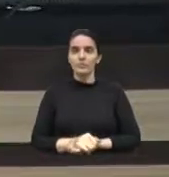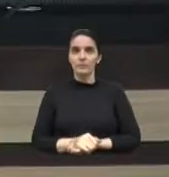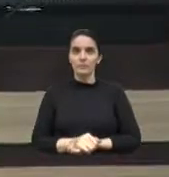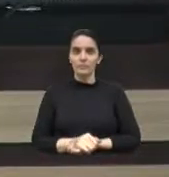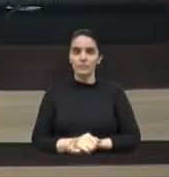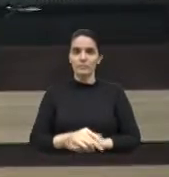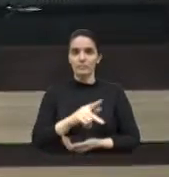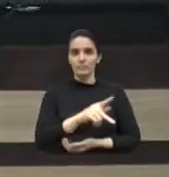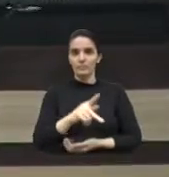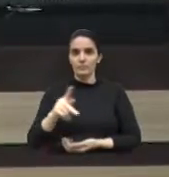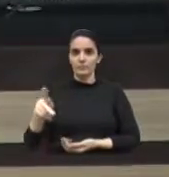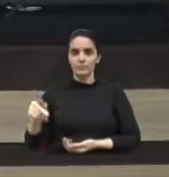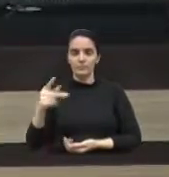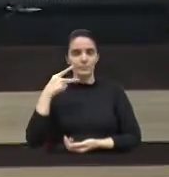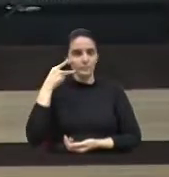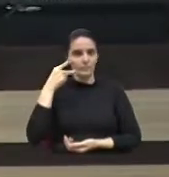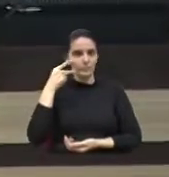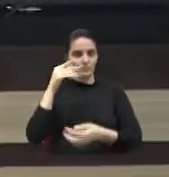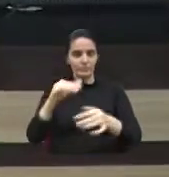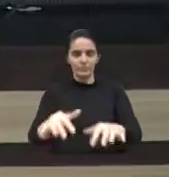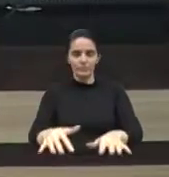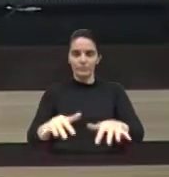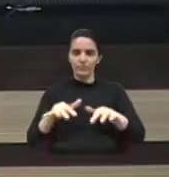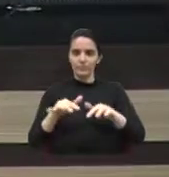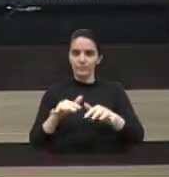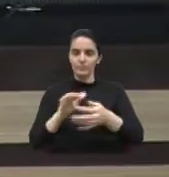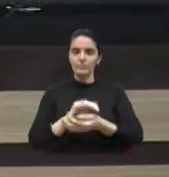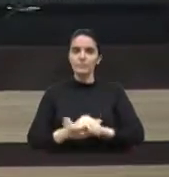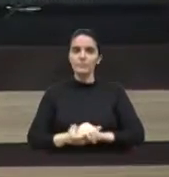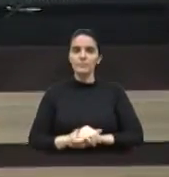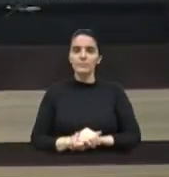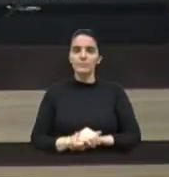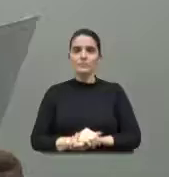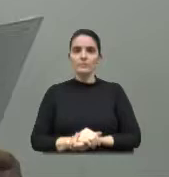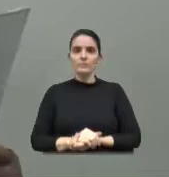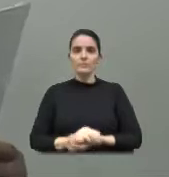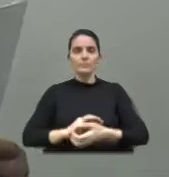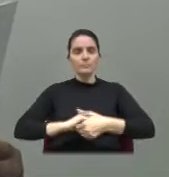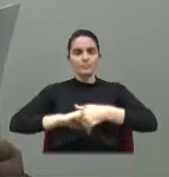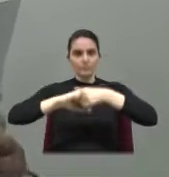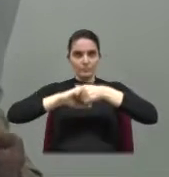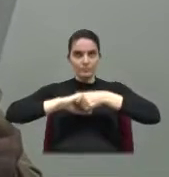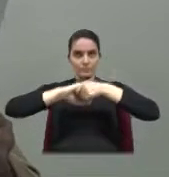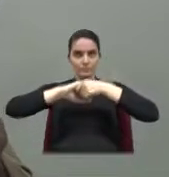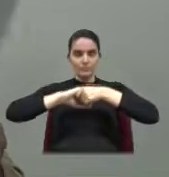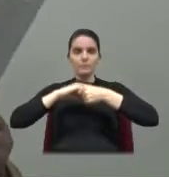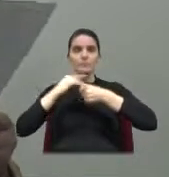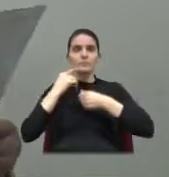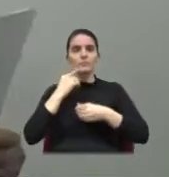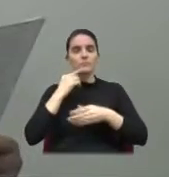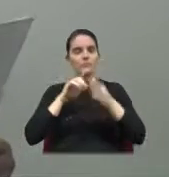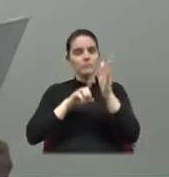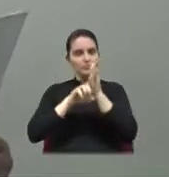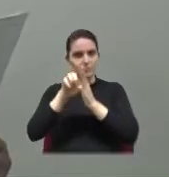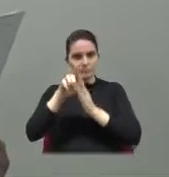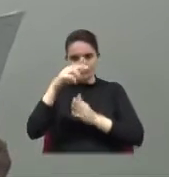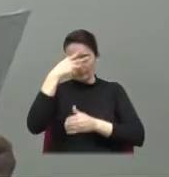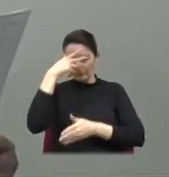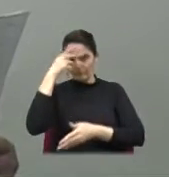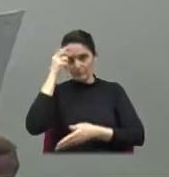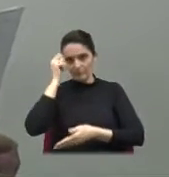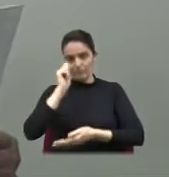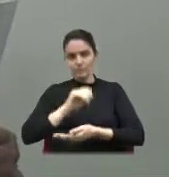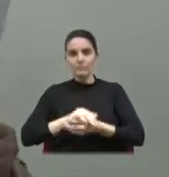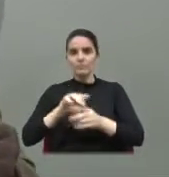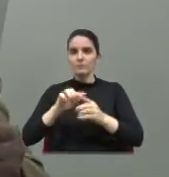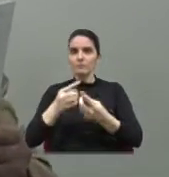Senhor presidente, nobres pares, plateia presente, parabéns, vereador Cleito, pelo requerimento. Mas